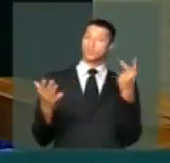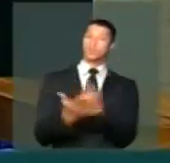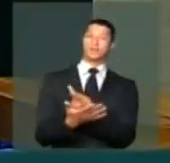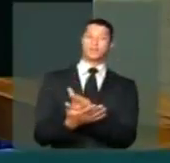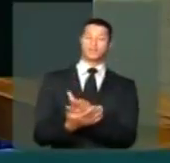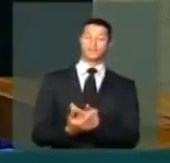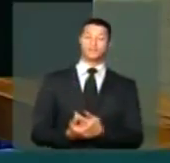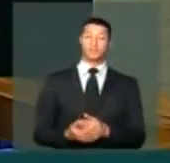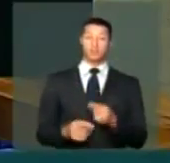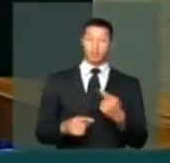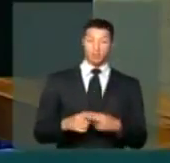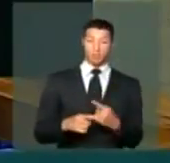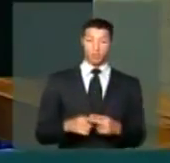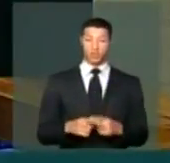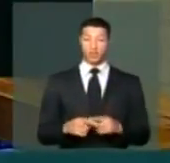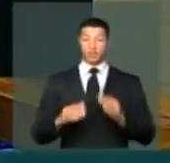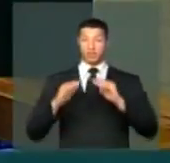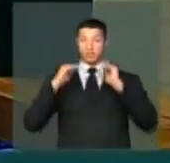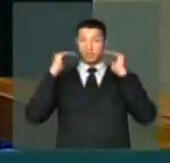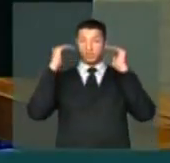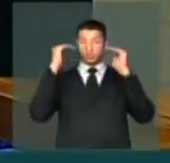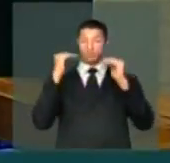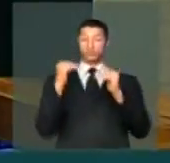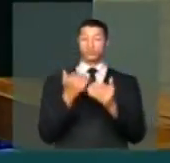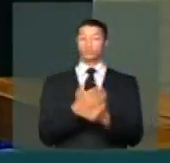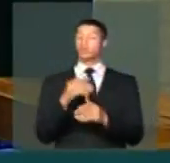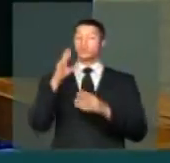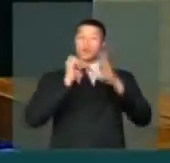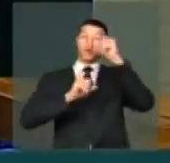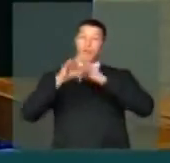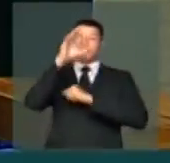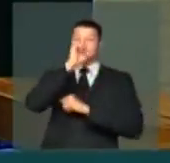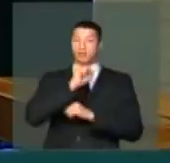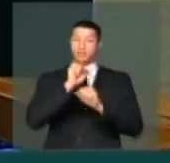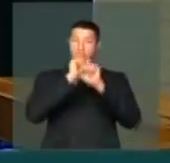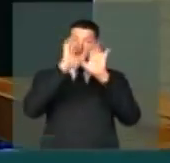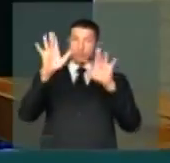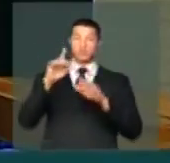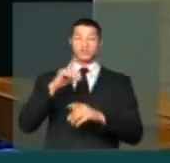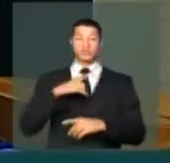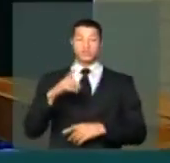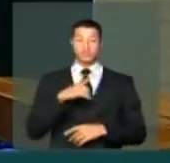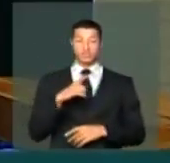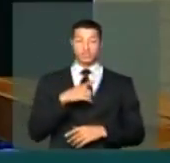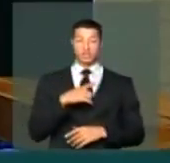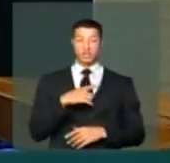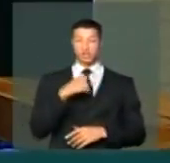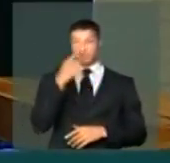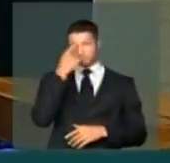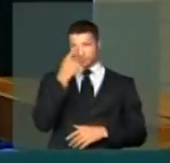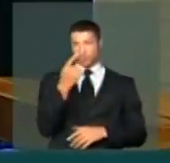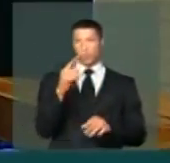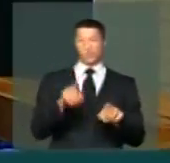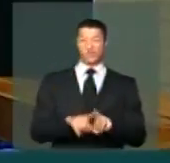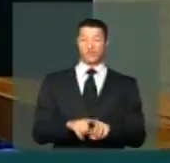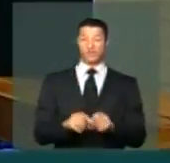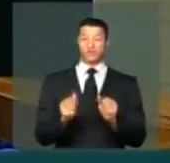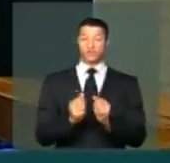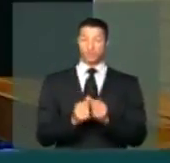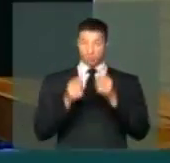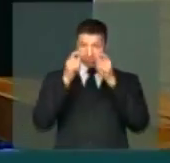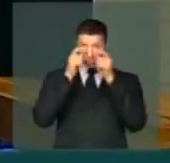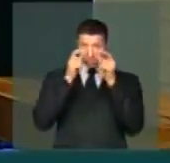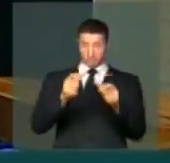cumpri-lo porque acima de tudo não abriremos mão de temas que se identifiquem com os